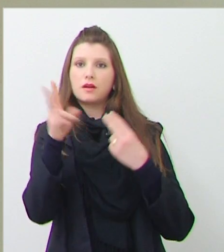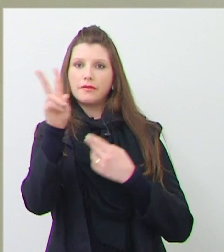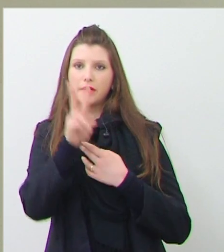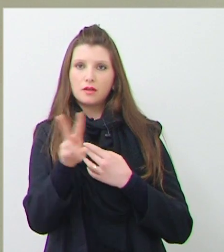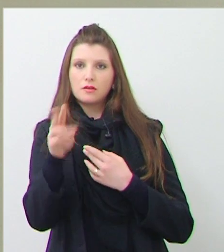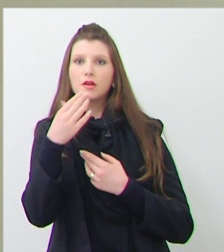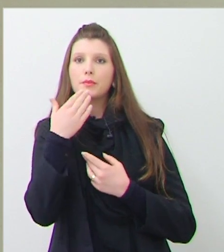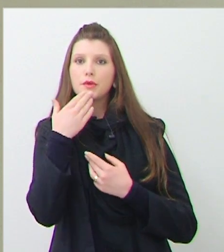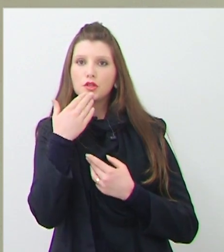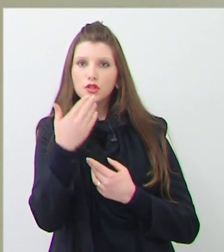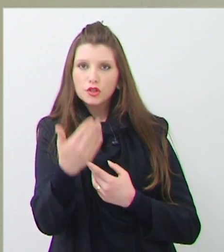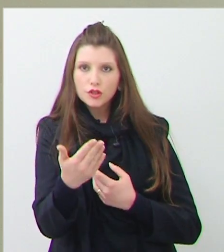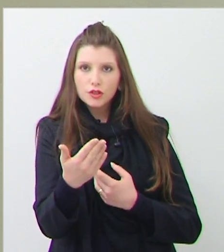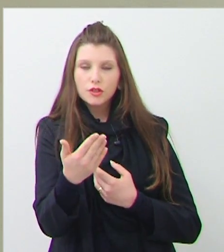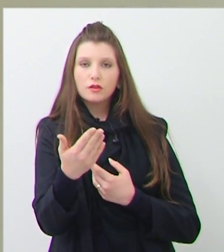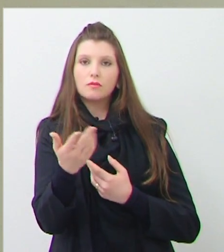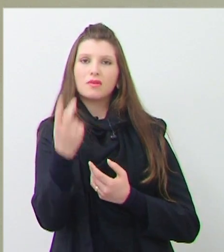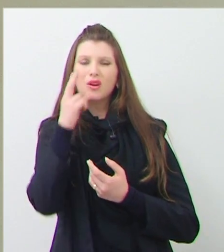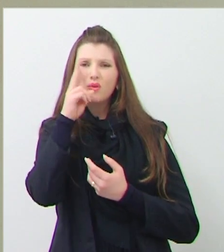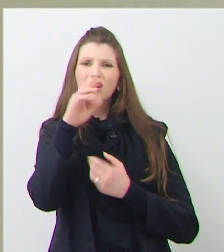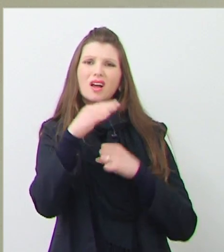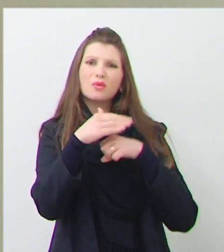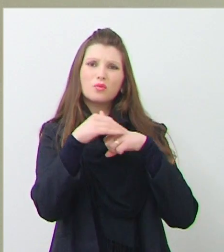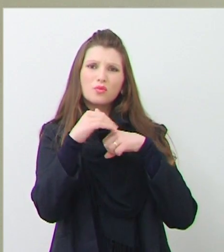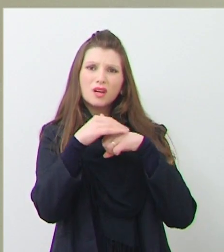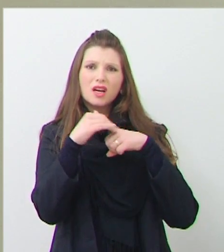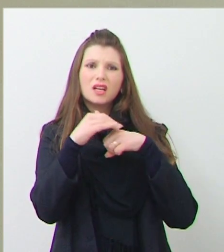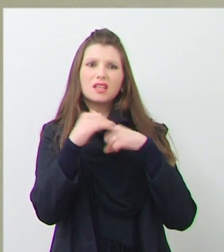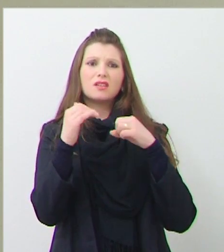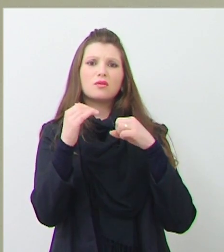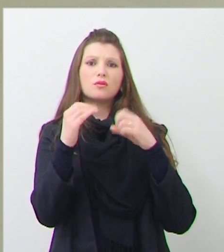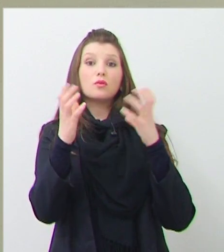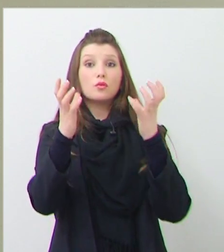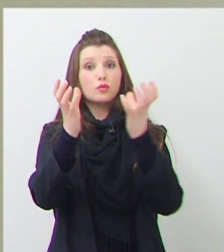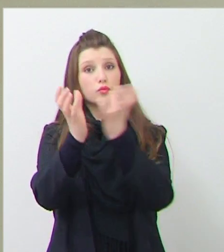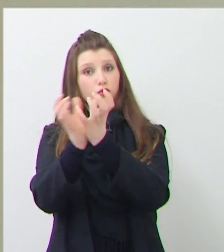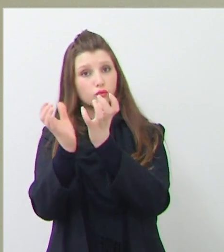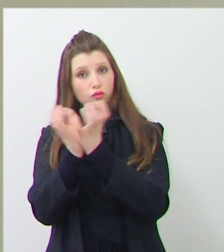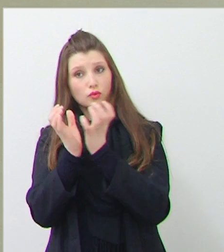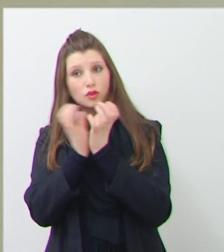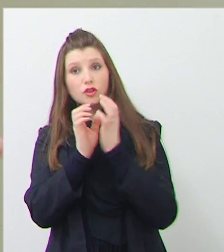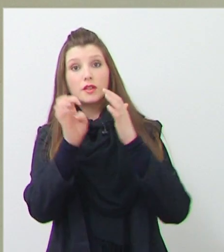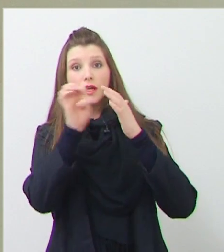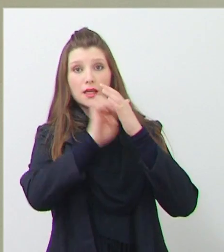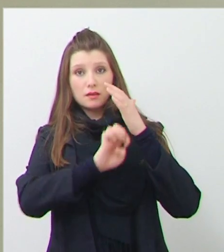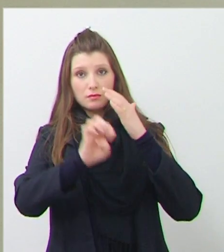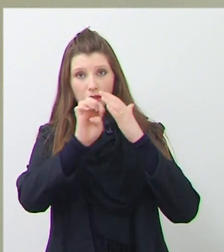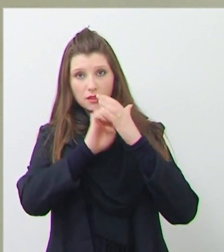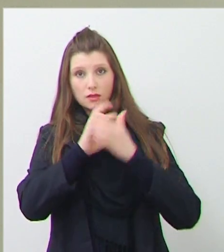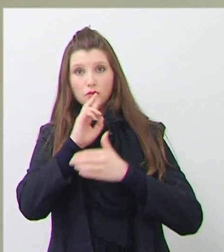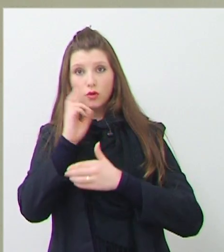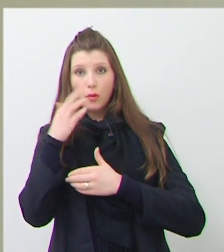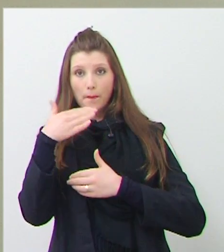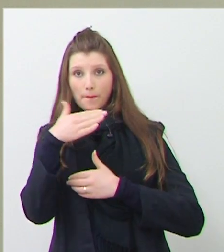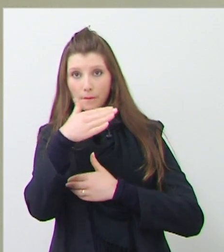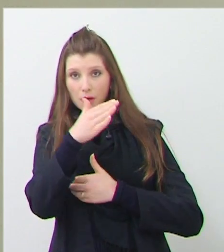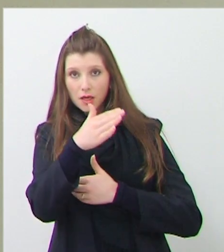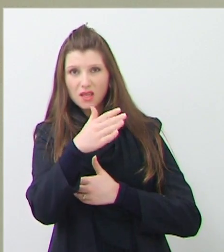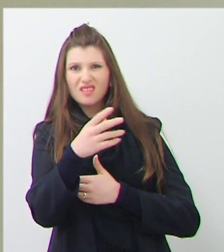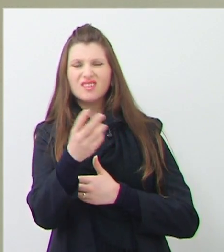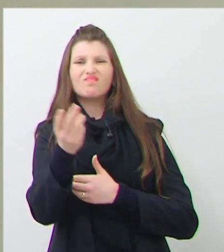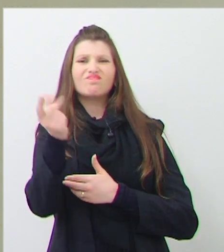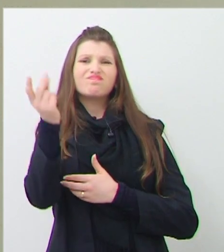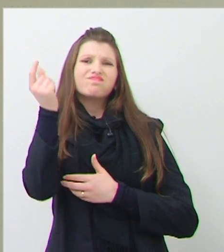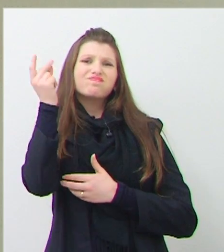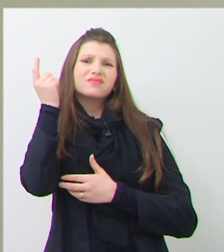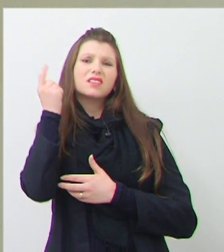prefeito, que o nosso governo municipal olhasse com carinho para a área industrial do Rio Maina. É uma área que não foi criada ontem, faz muito tempo.